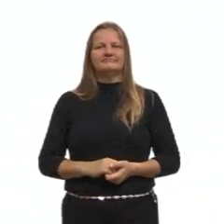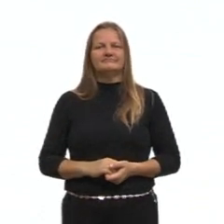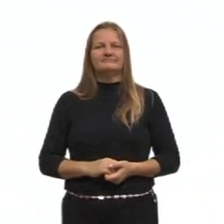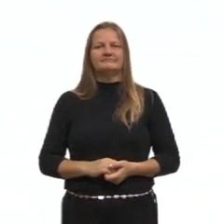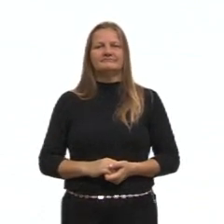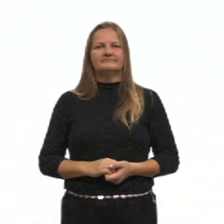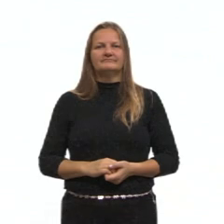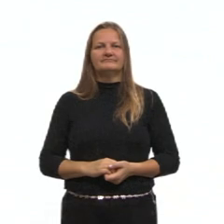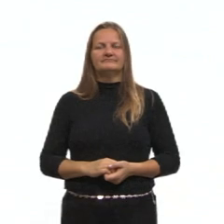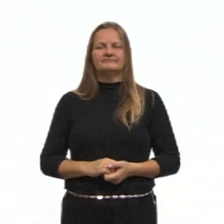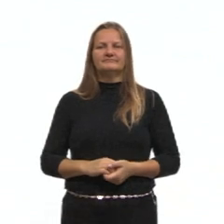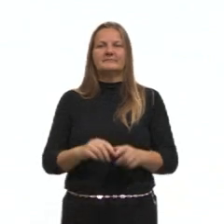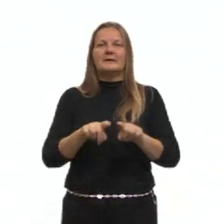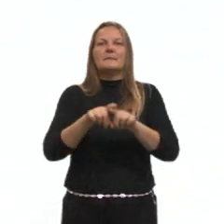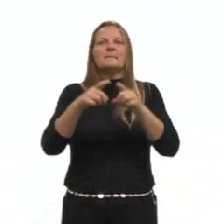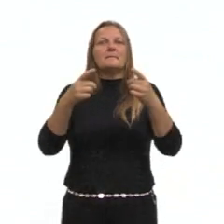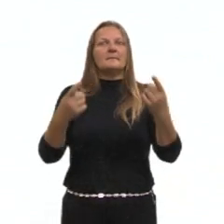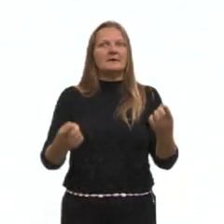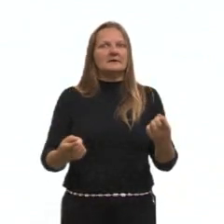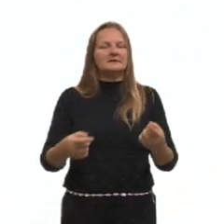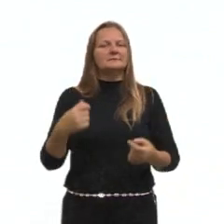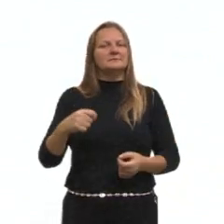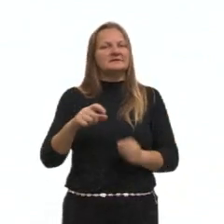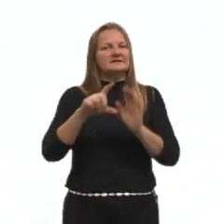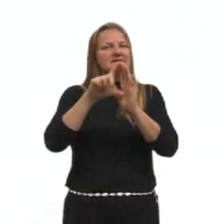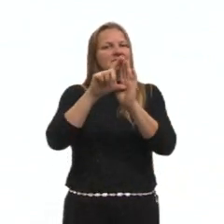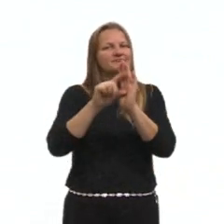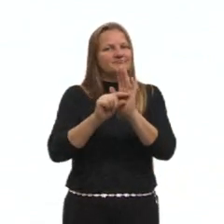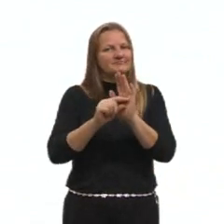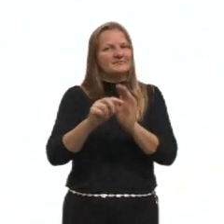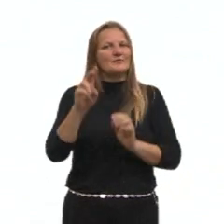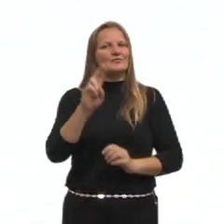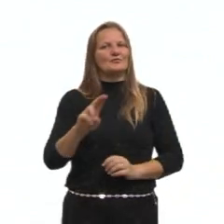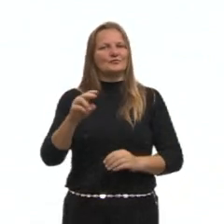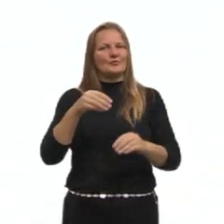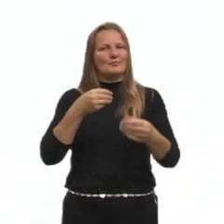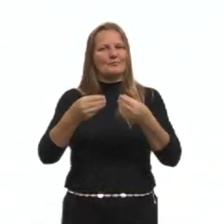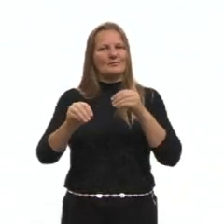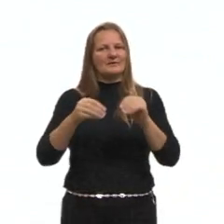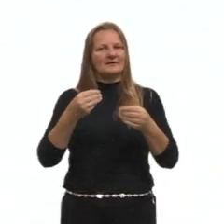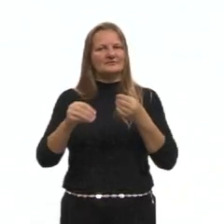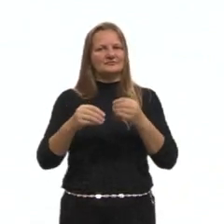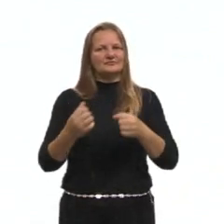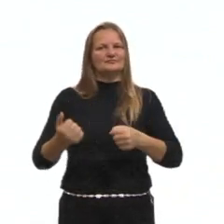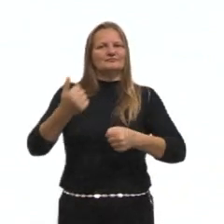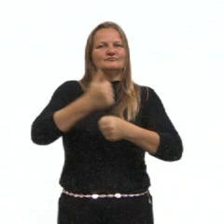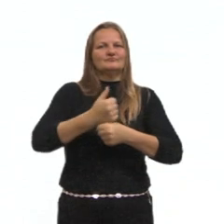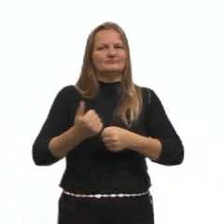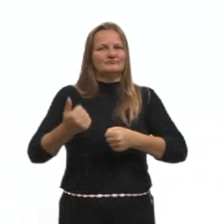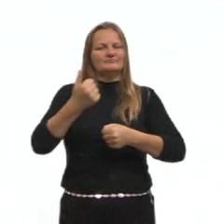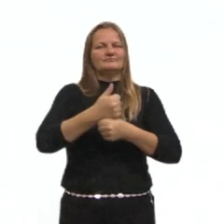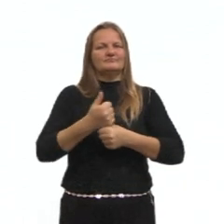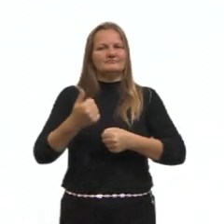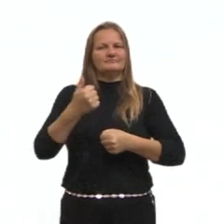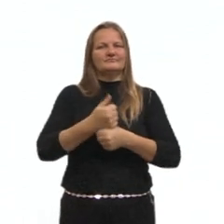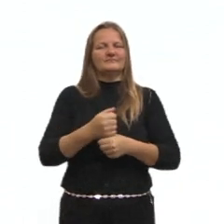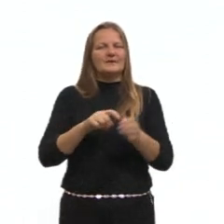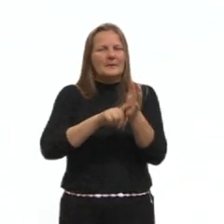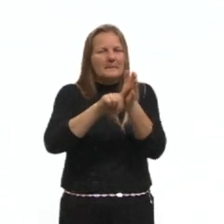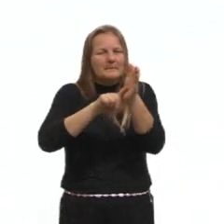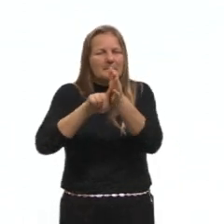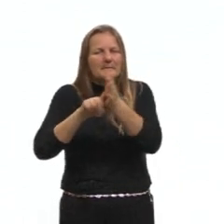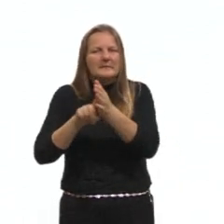principalmente mas tem que ser reduzido tem que ser reutilizado e tem que ser Hoje existe muitas pesquisas na questão dos